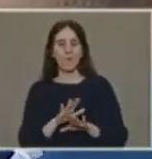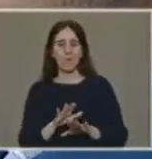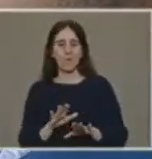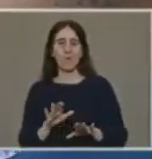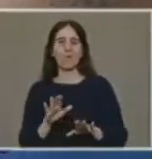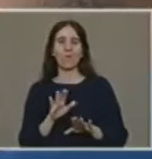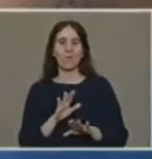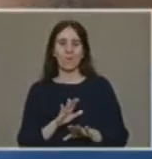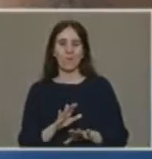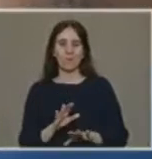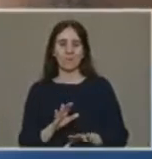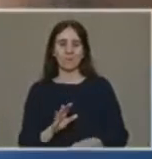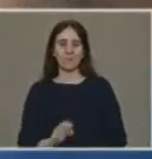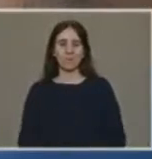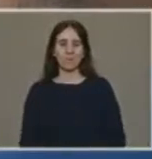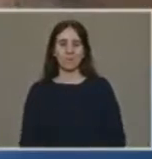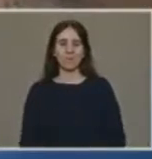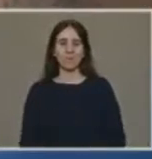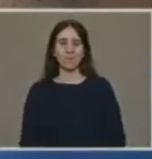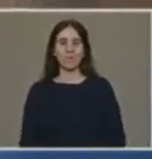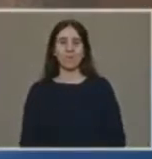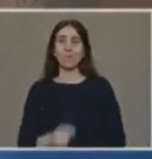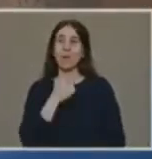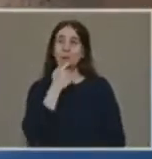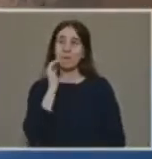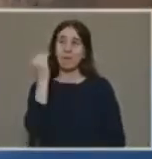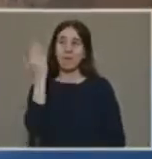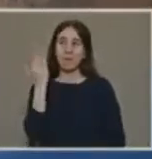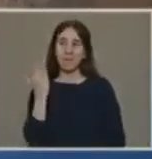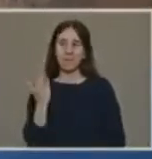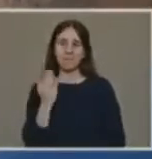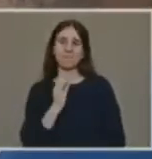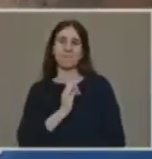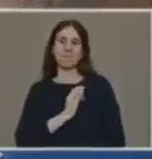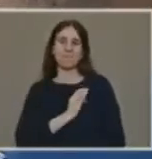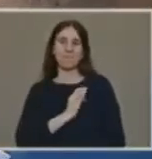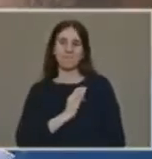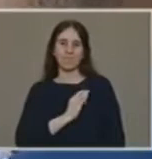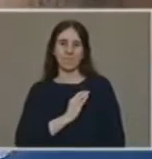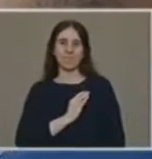Só vós, Senhor.